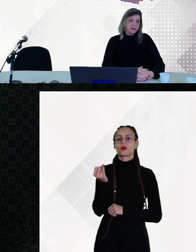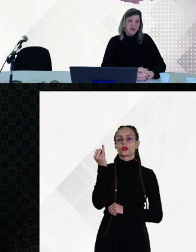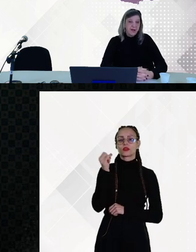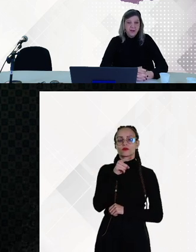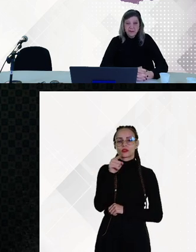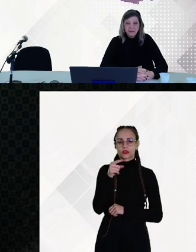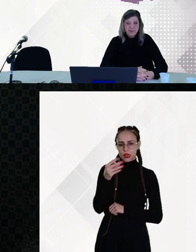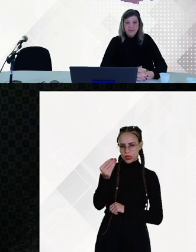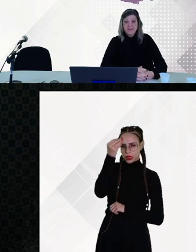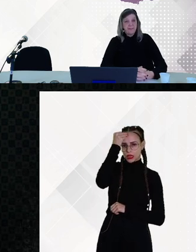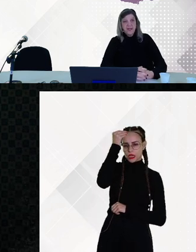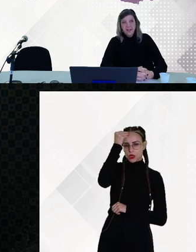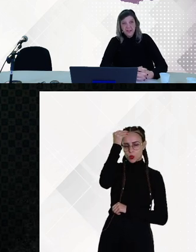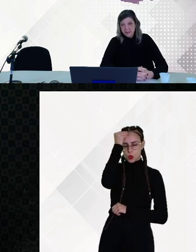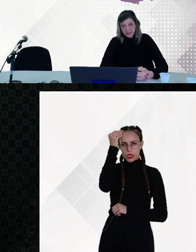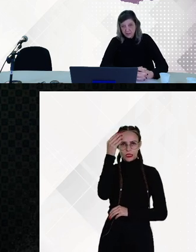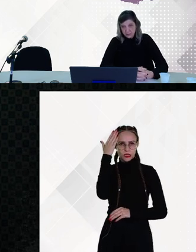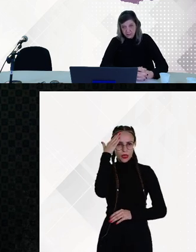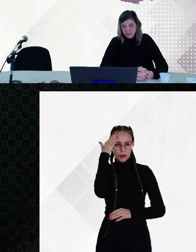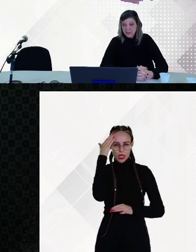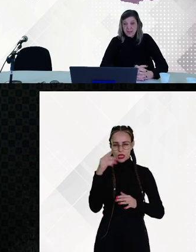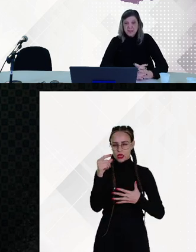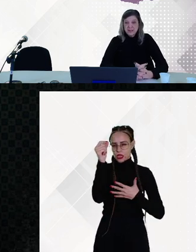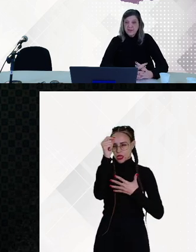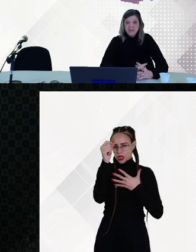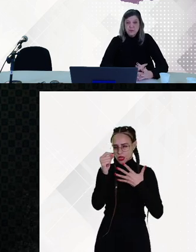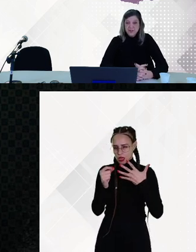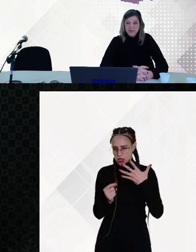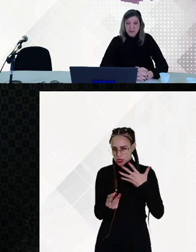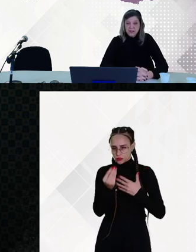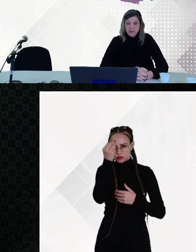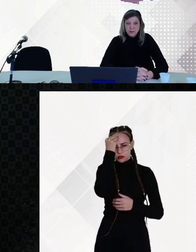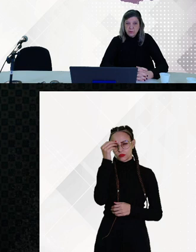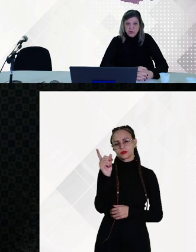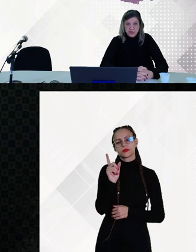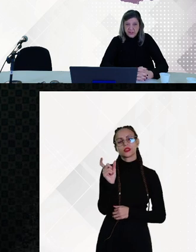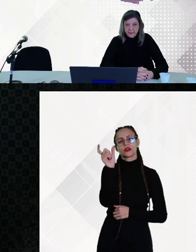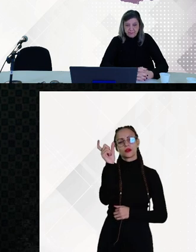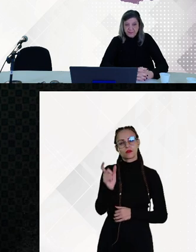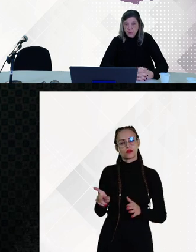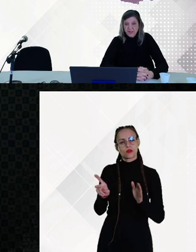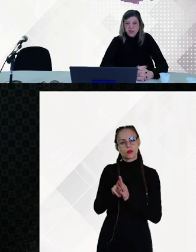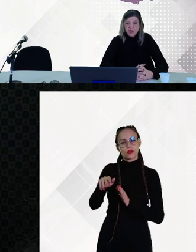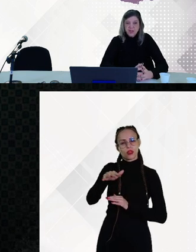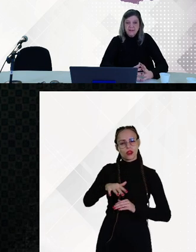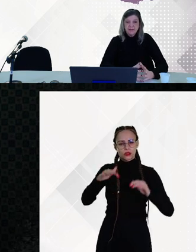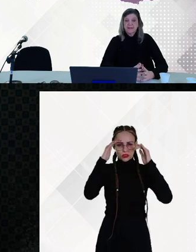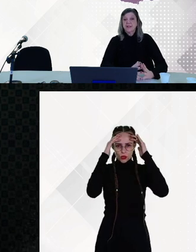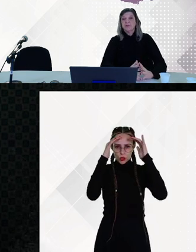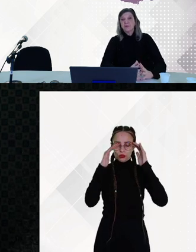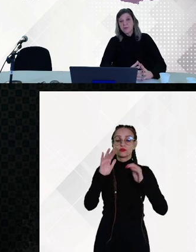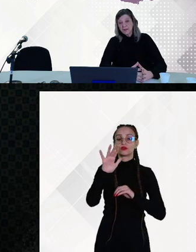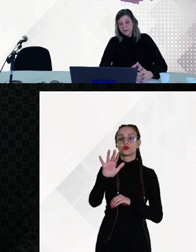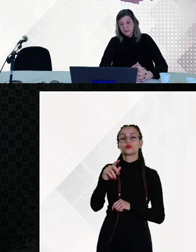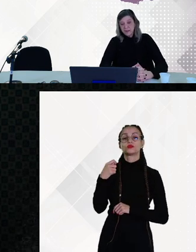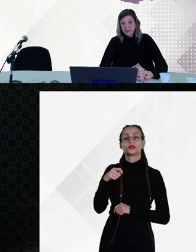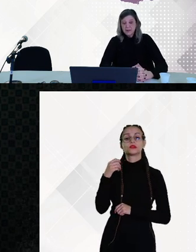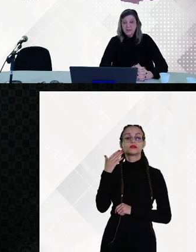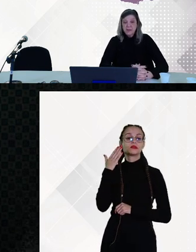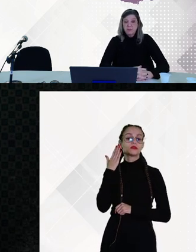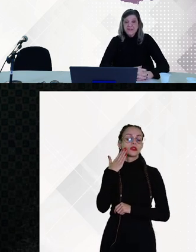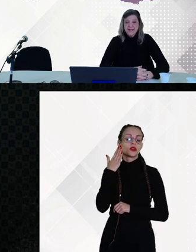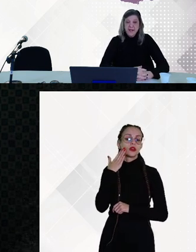vocês decorarem, não é vocês saberem essas questões, são termos da neurologia. O que a gente está tentando aqui,